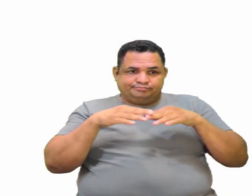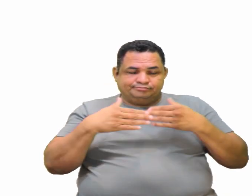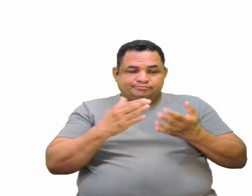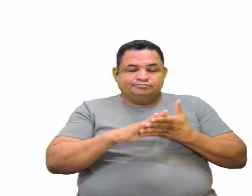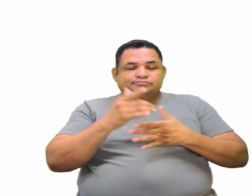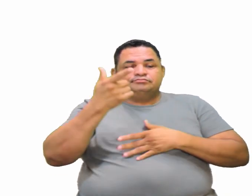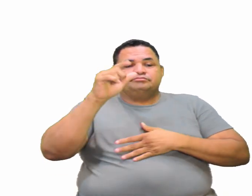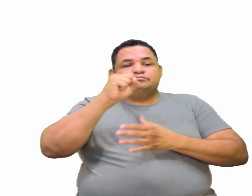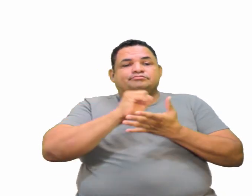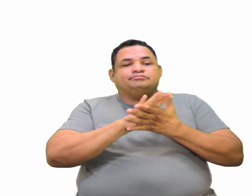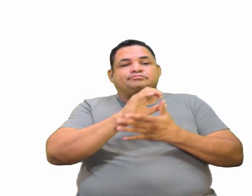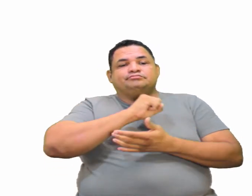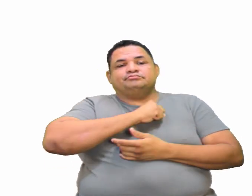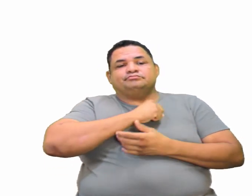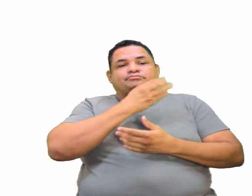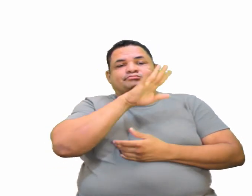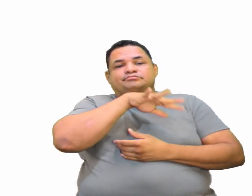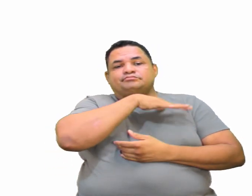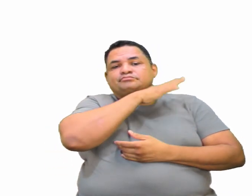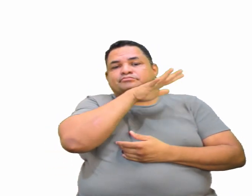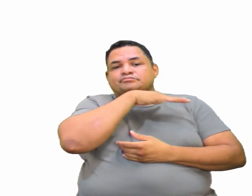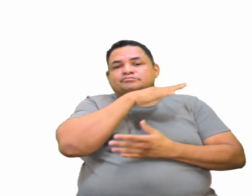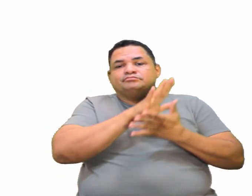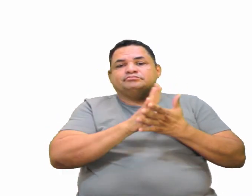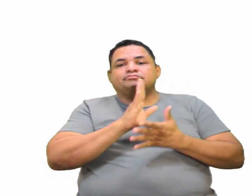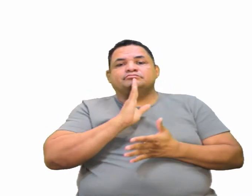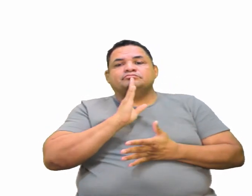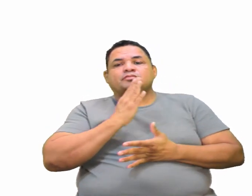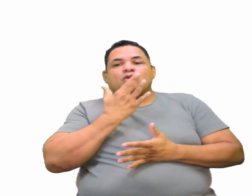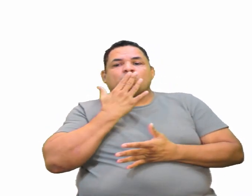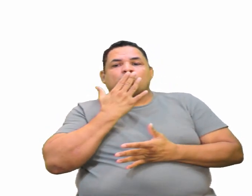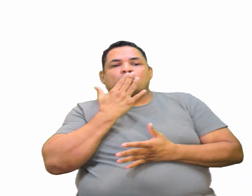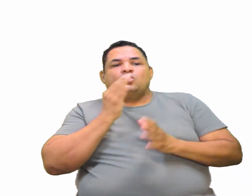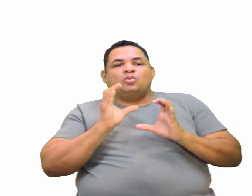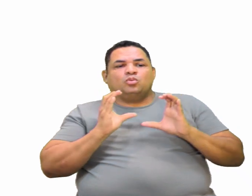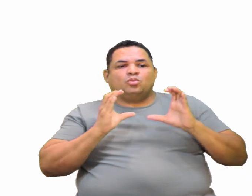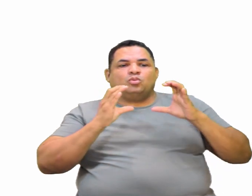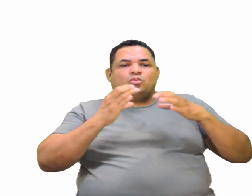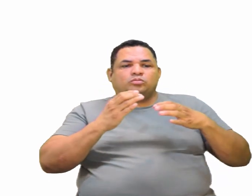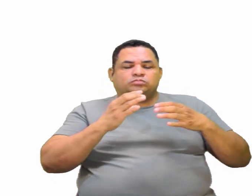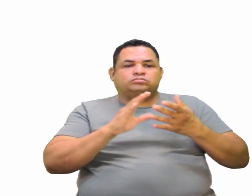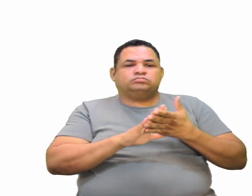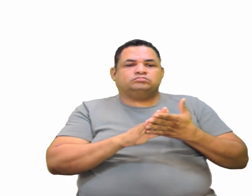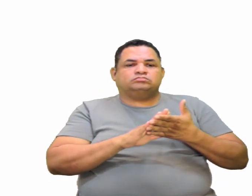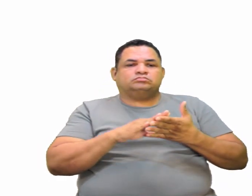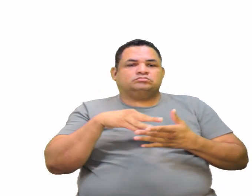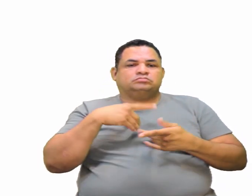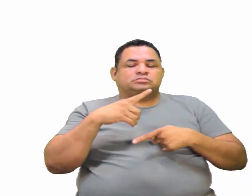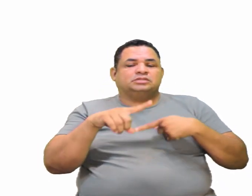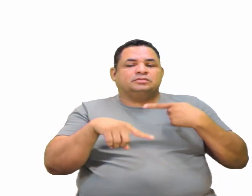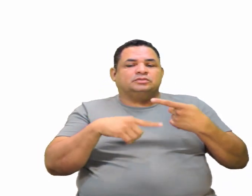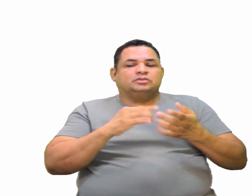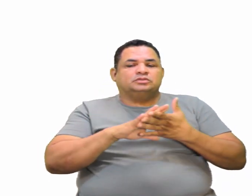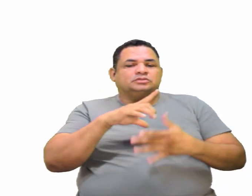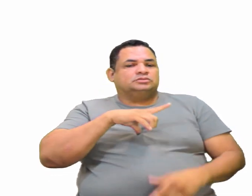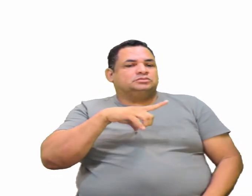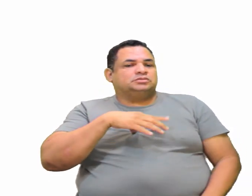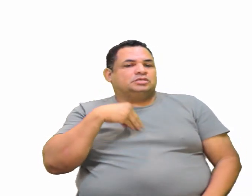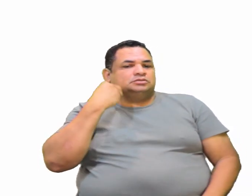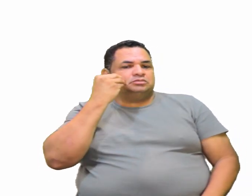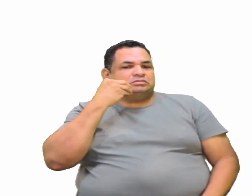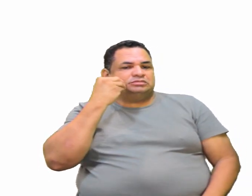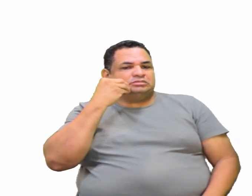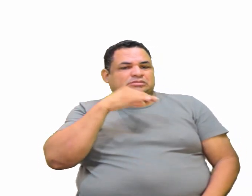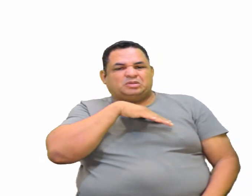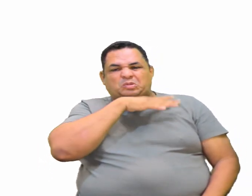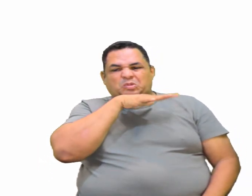modo, outros animais vão acabar reconhecendo aquela coloração de um grupo depois de terem experiências ruins